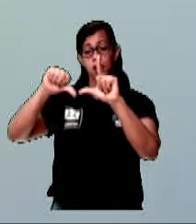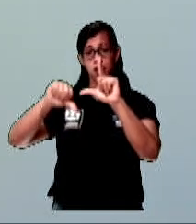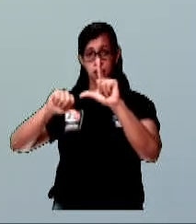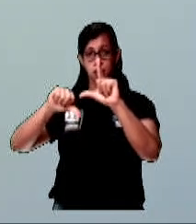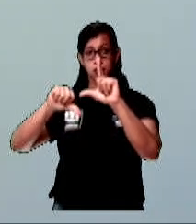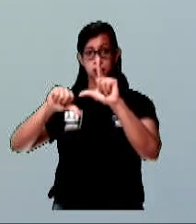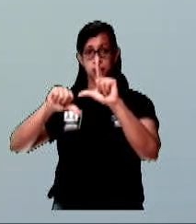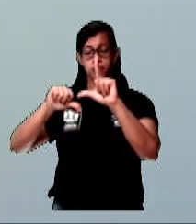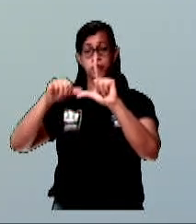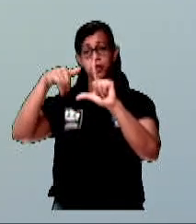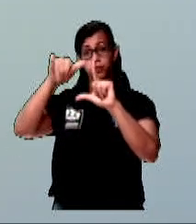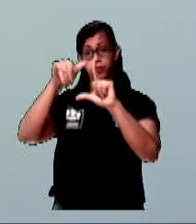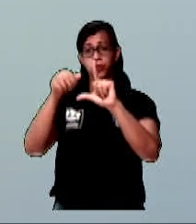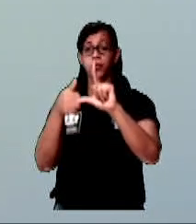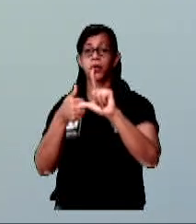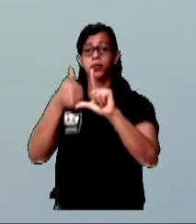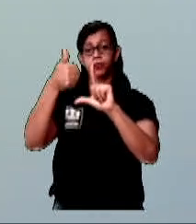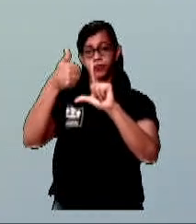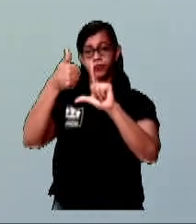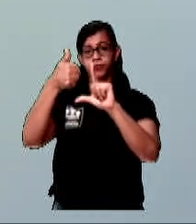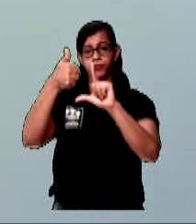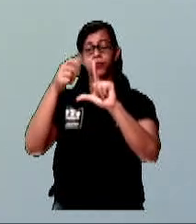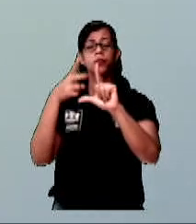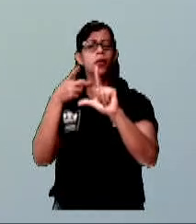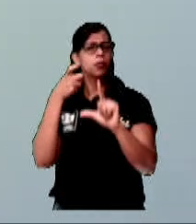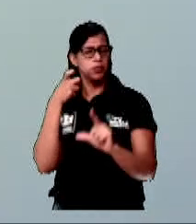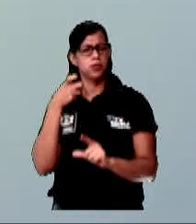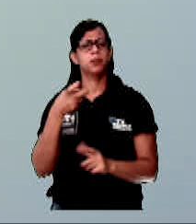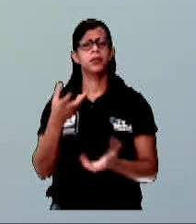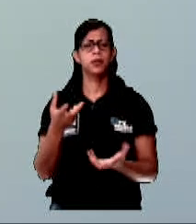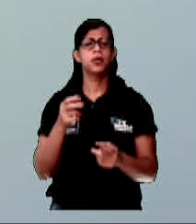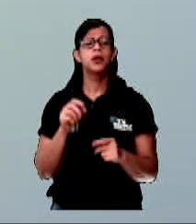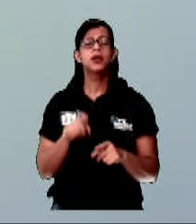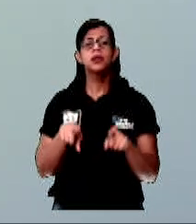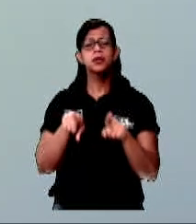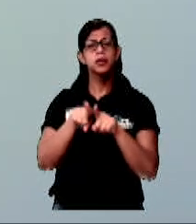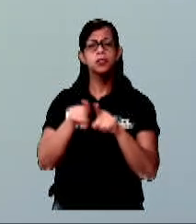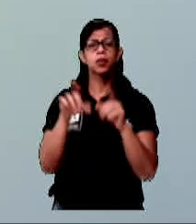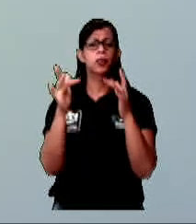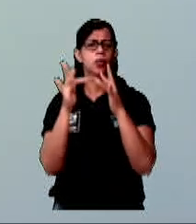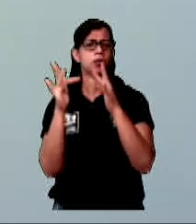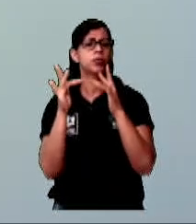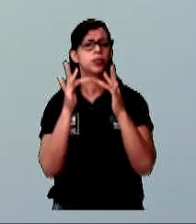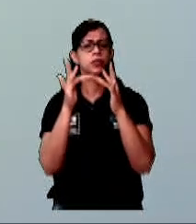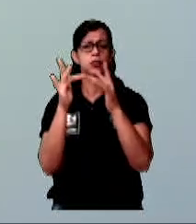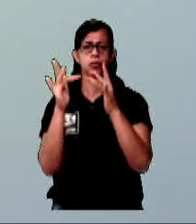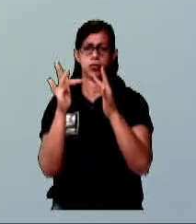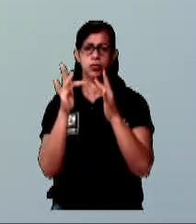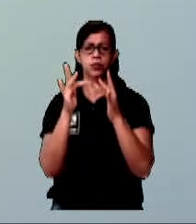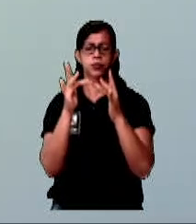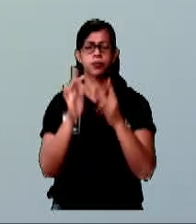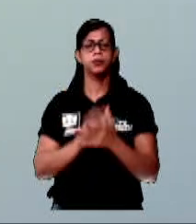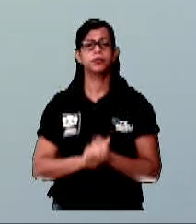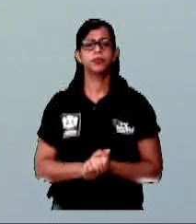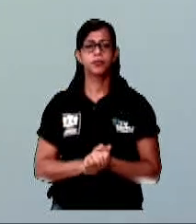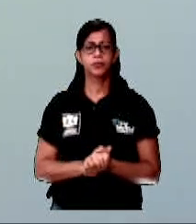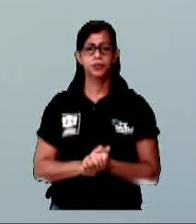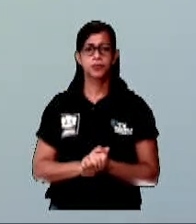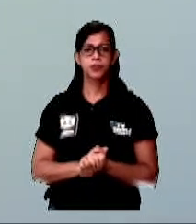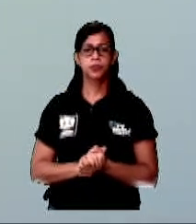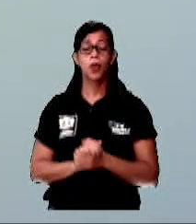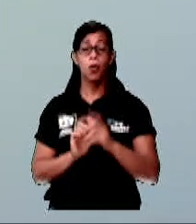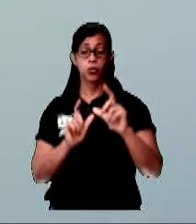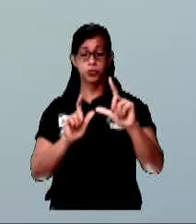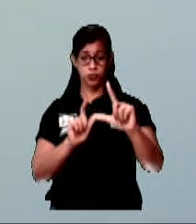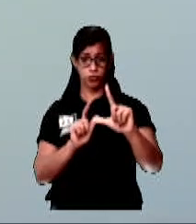para cima, positivo. Dá para perceber que a gente sempre vai combinar essa ideia de posição? O próximo quadrante